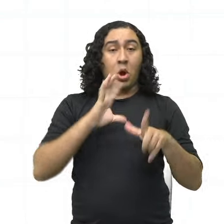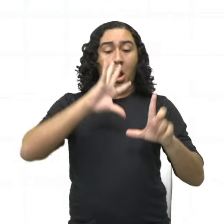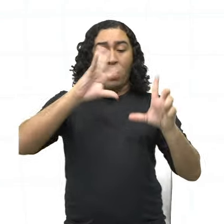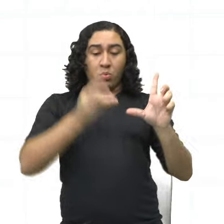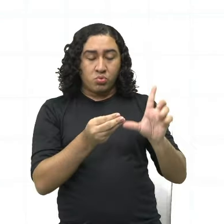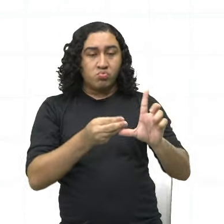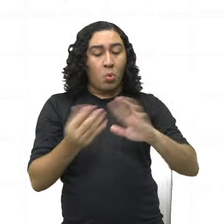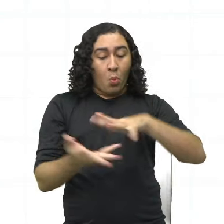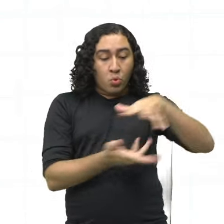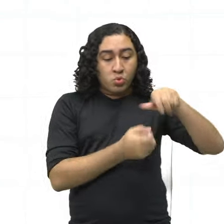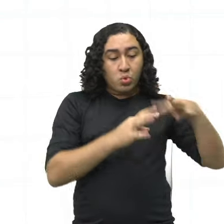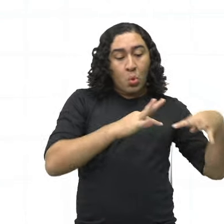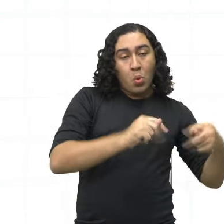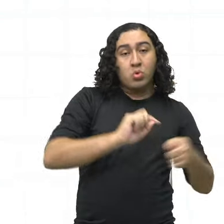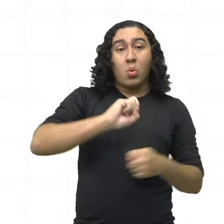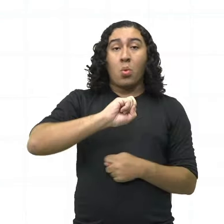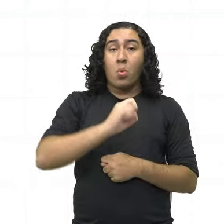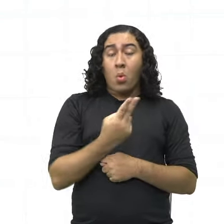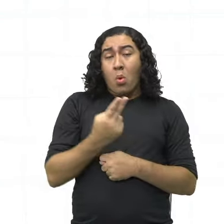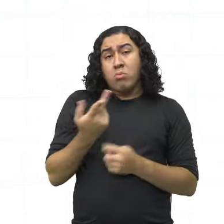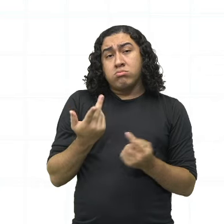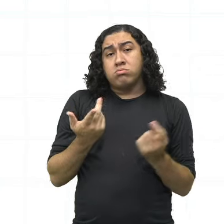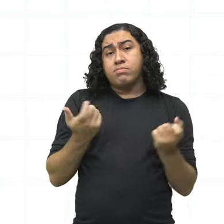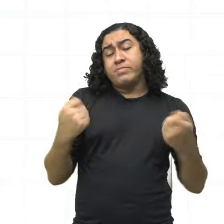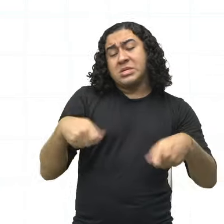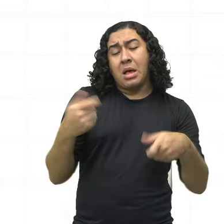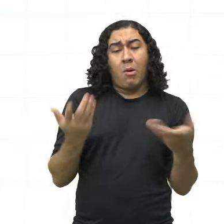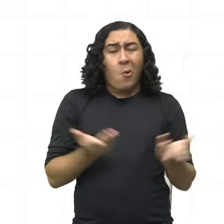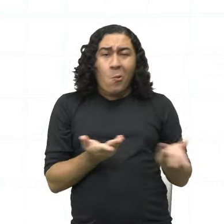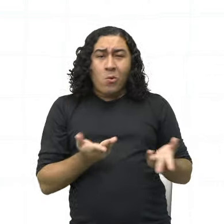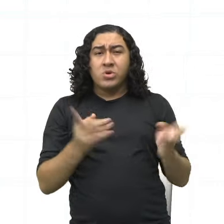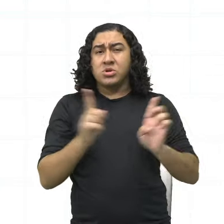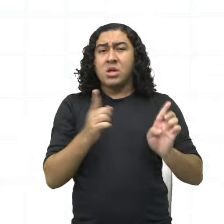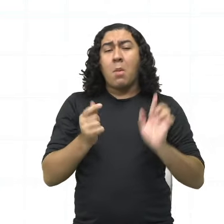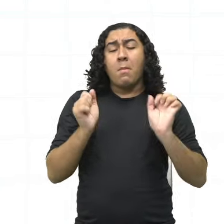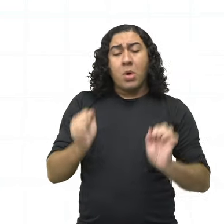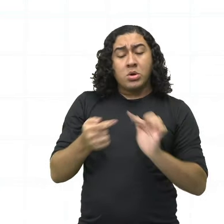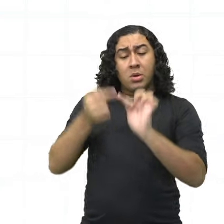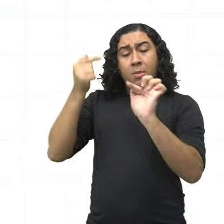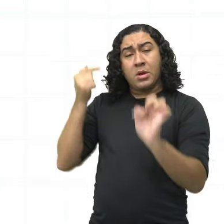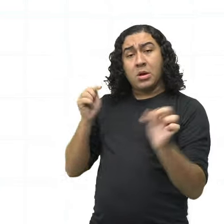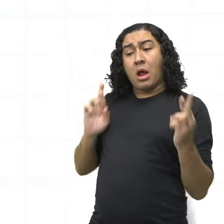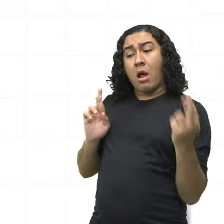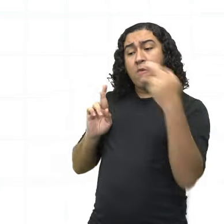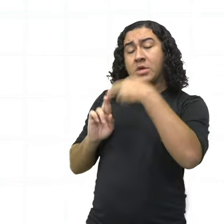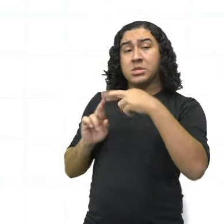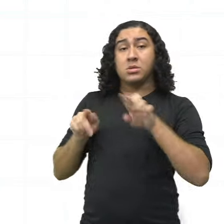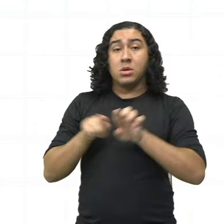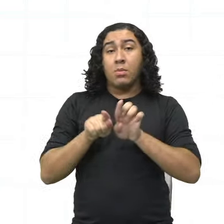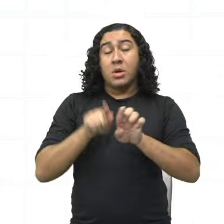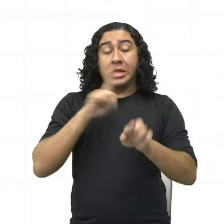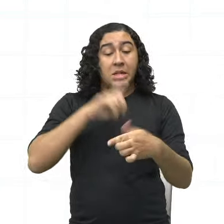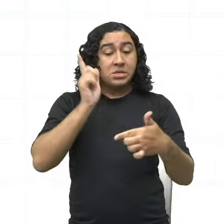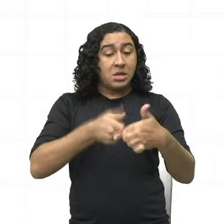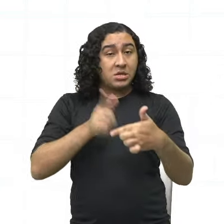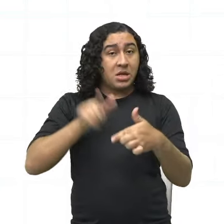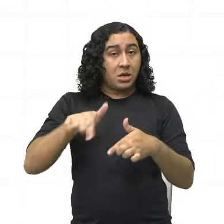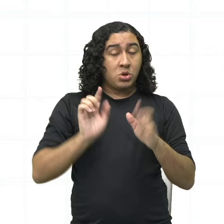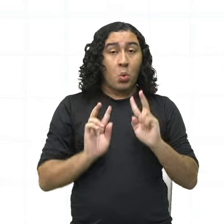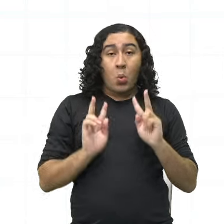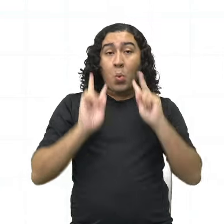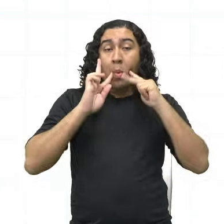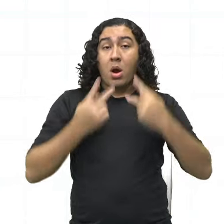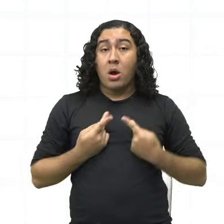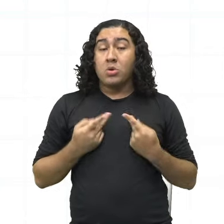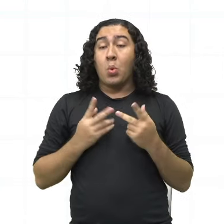e atemporais, não necessariamente precisa ser uma coisa atual, vai satirizar esses costumes humanos. Aí nós